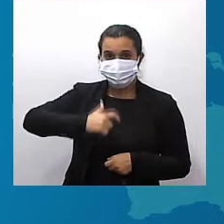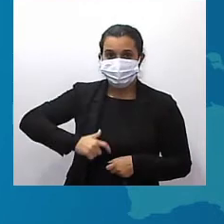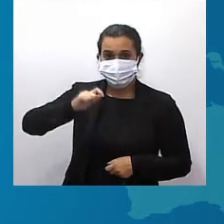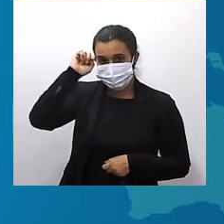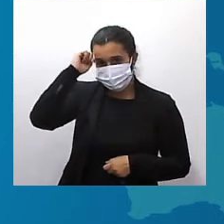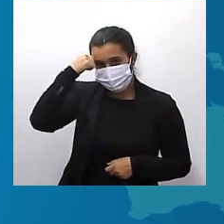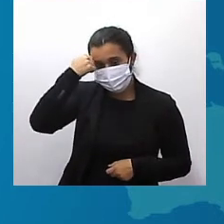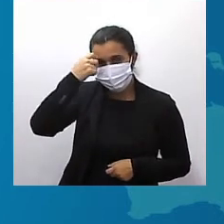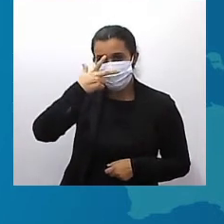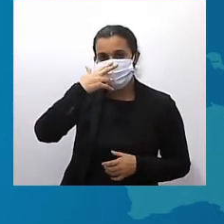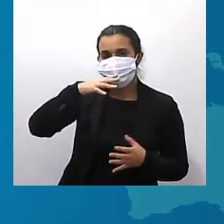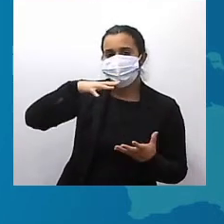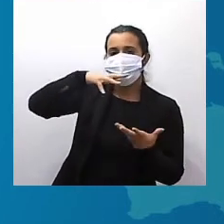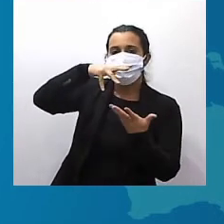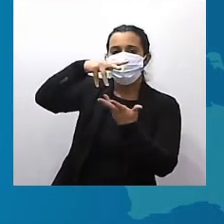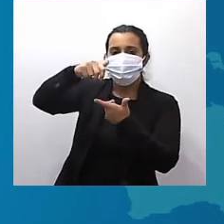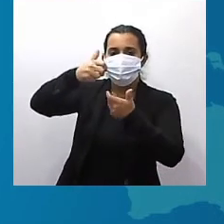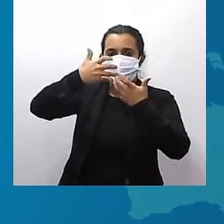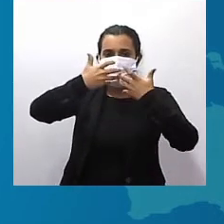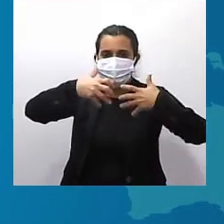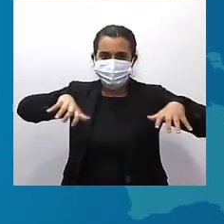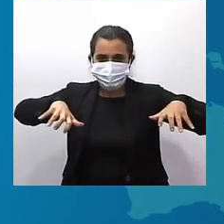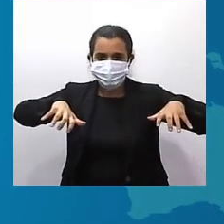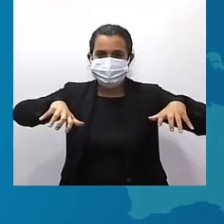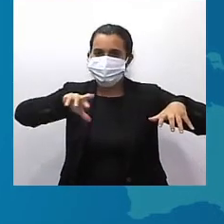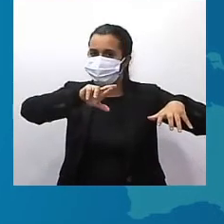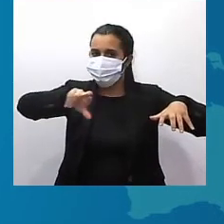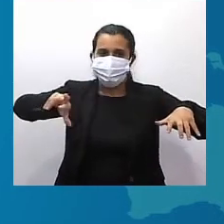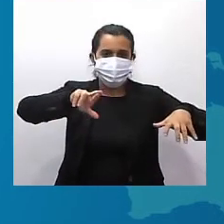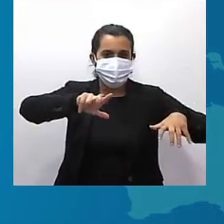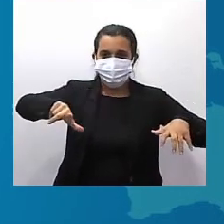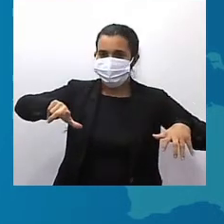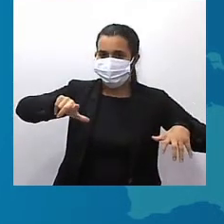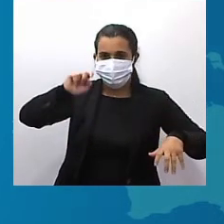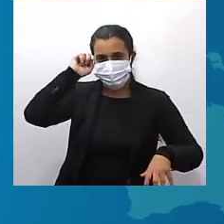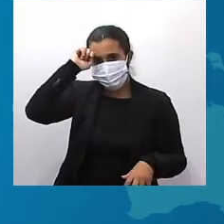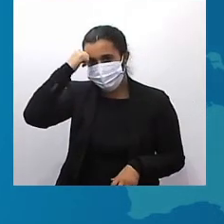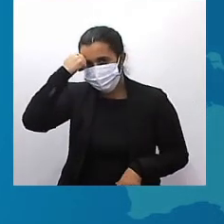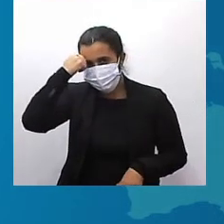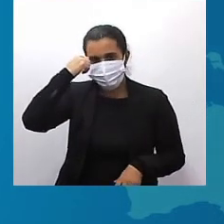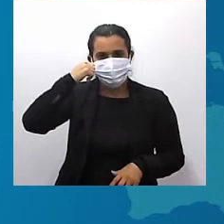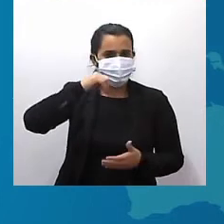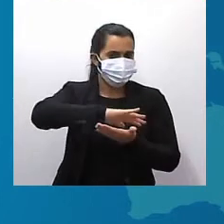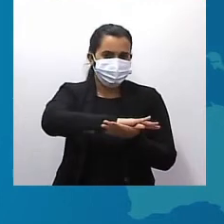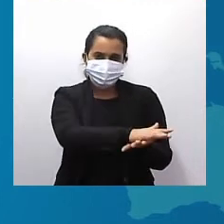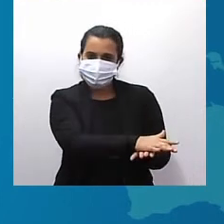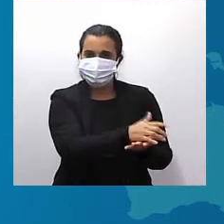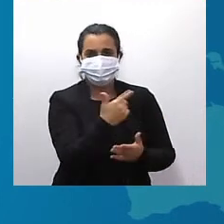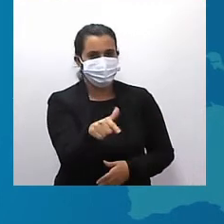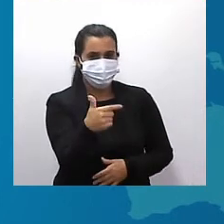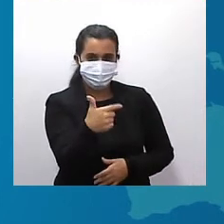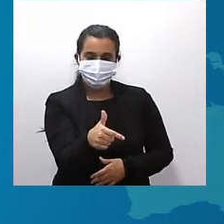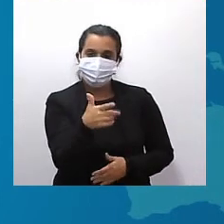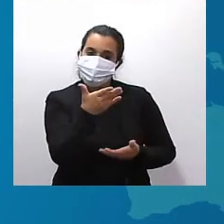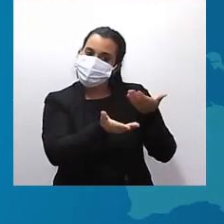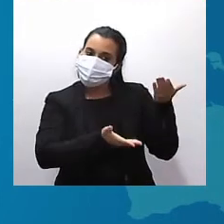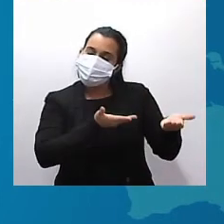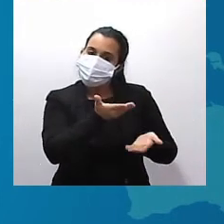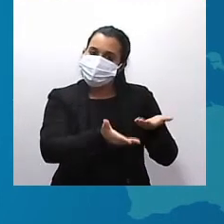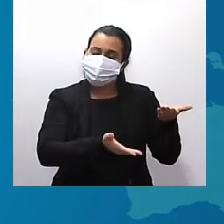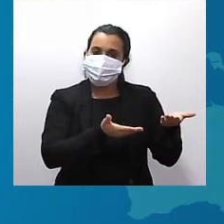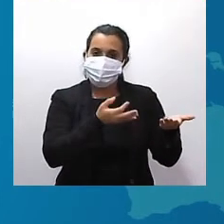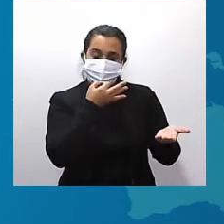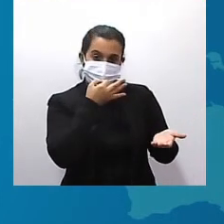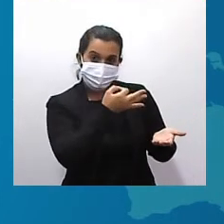eles não são marcados por racismo e opressão, trabalhando, obviamente, a crítica desse